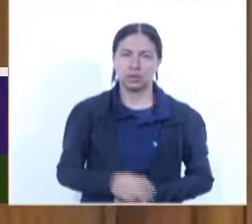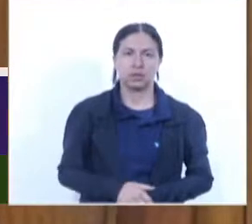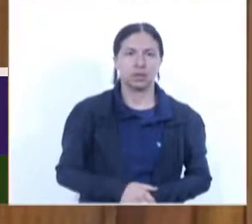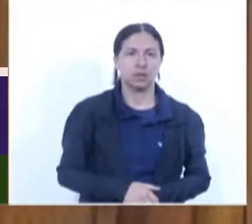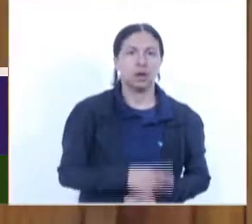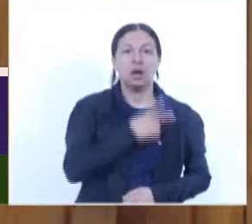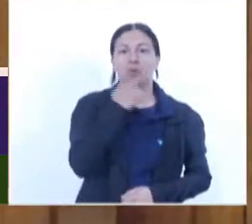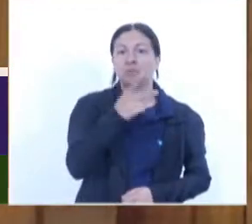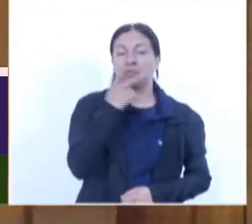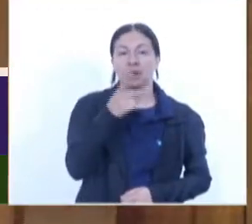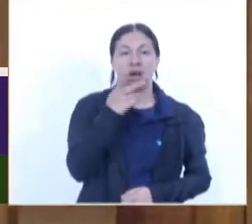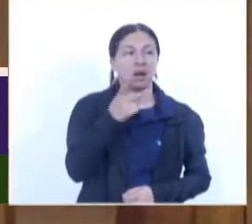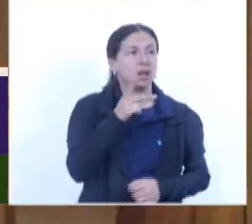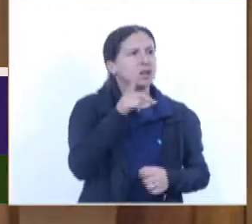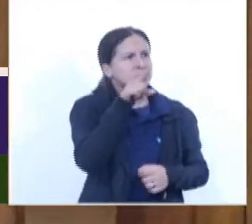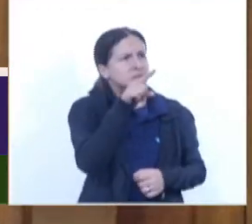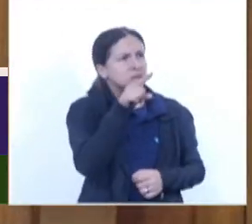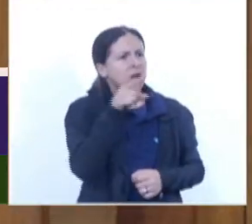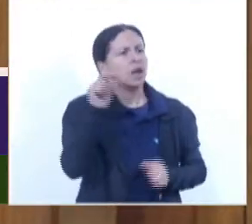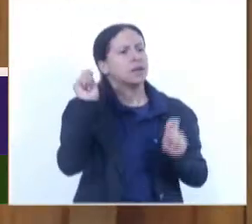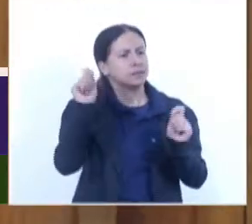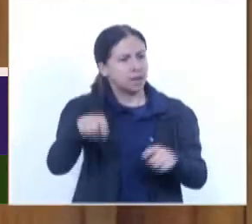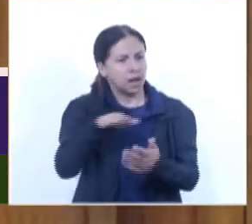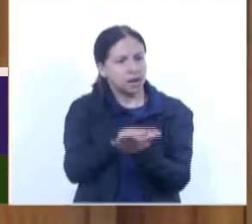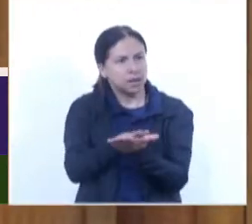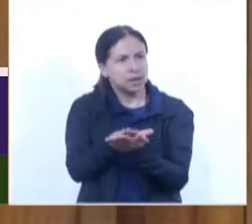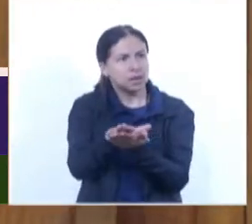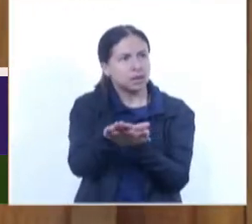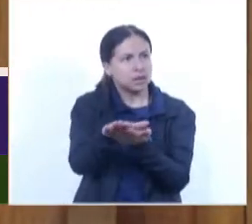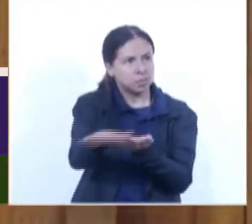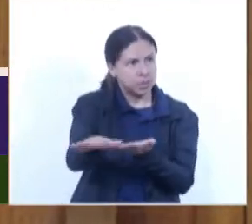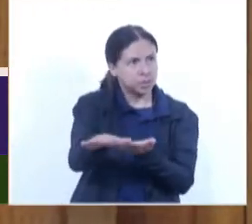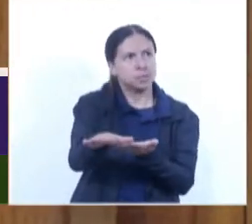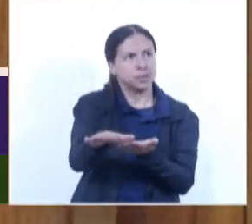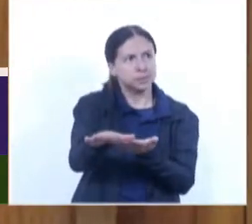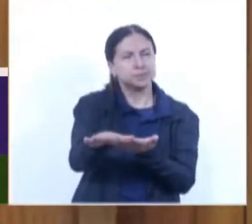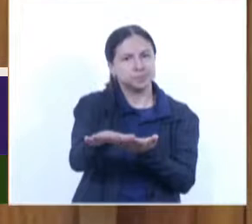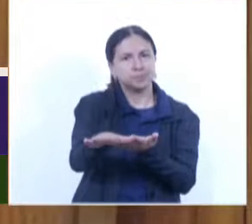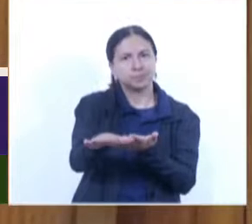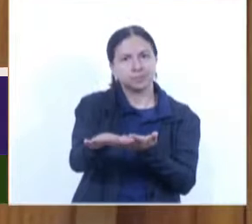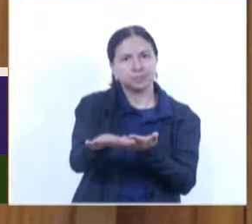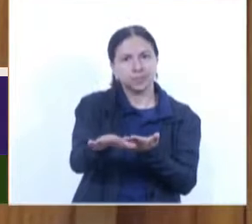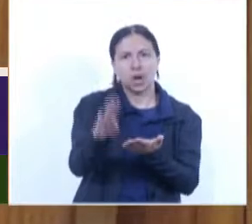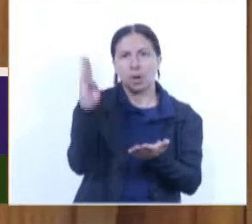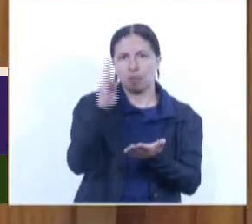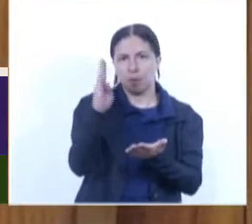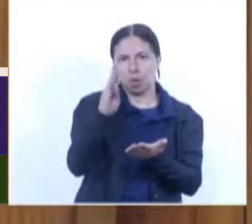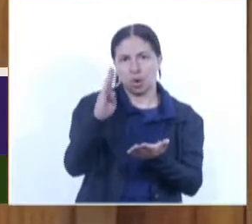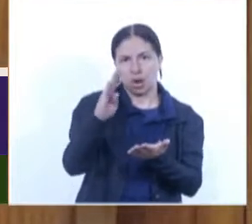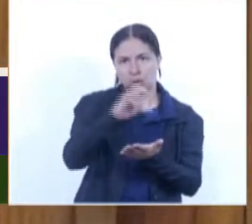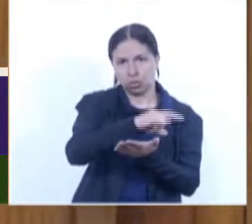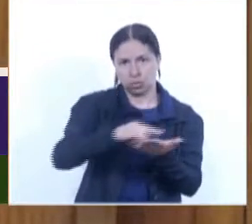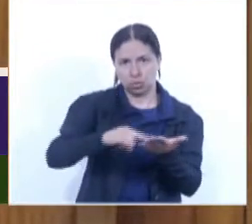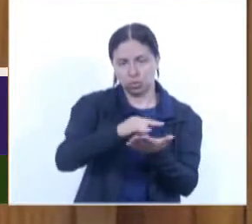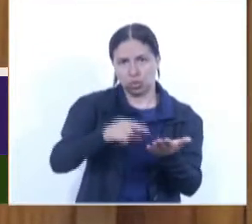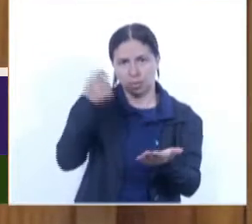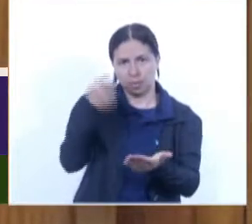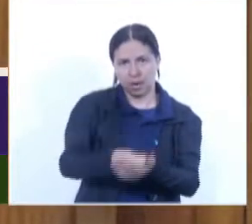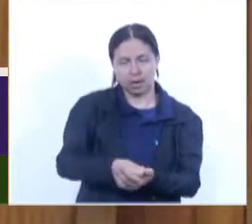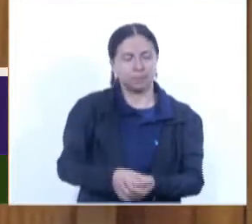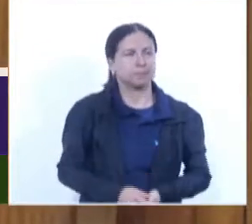disponíveis para emissão e pressão a partir do dia 25 de agosto nos canais de comunicação do município na plataforma